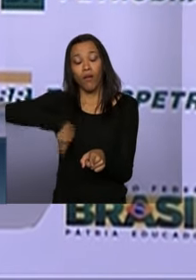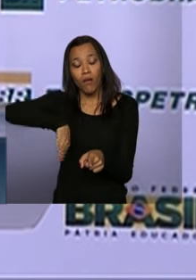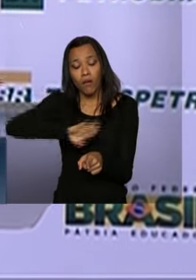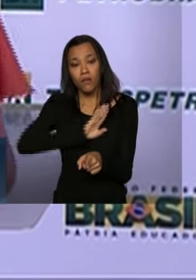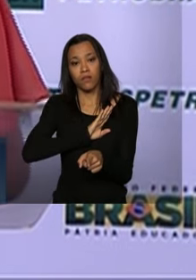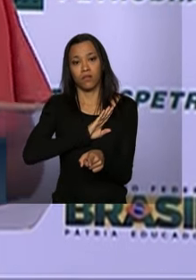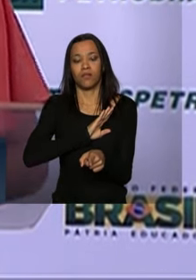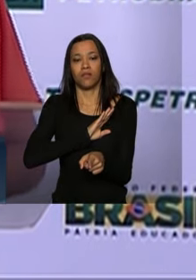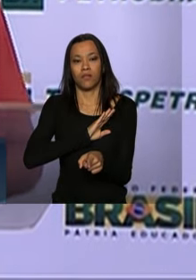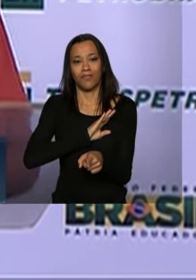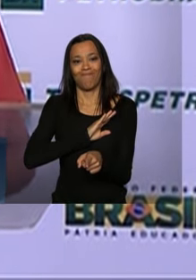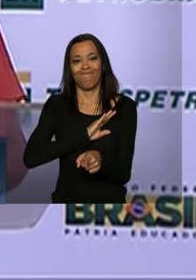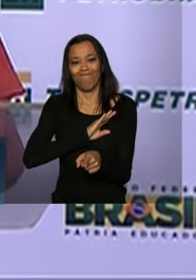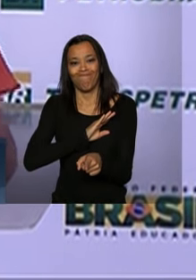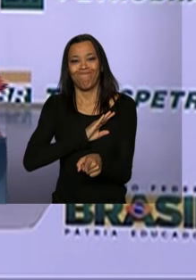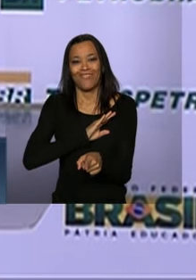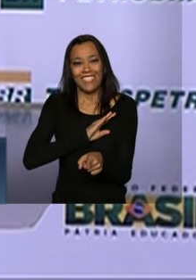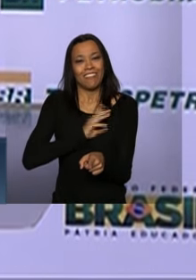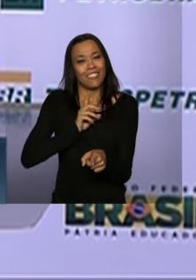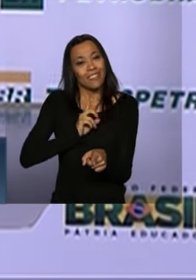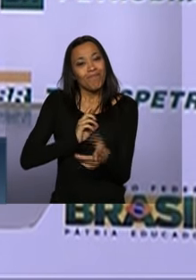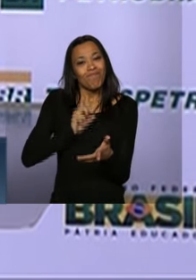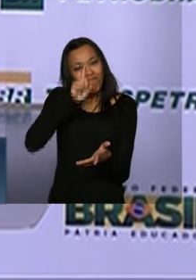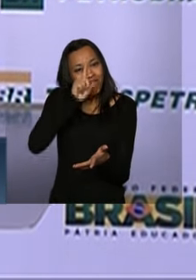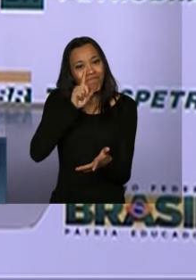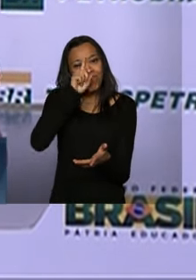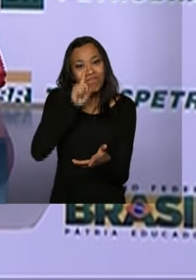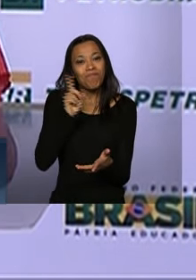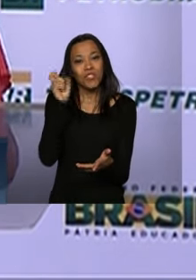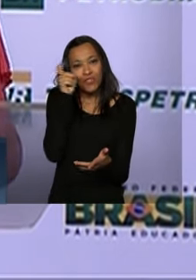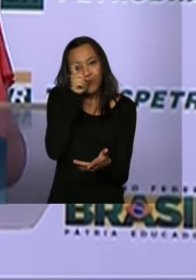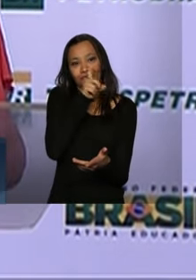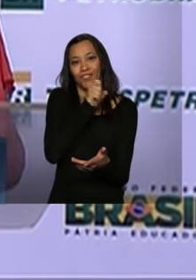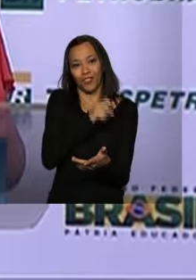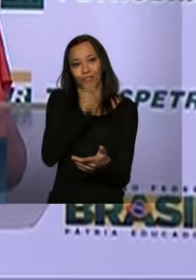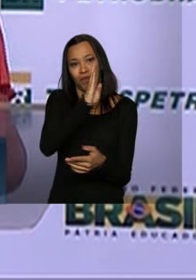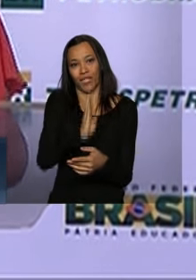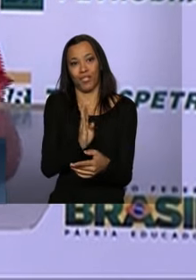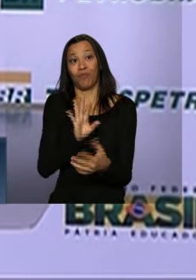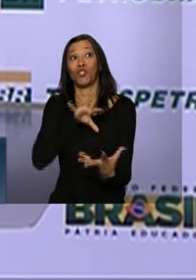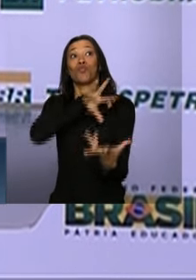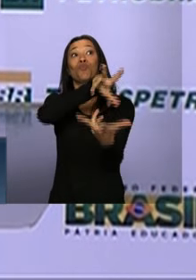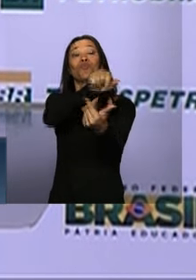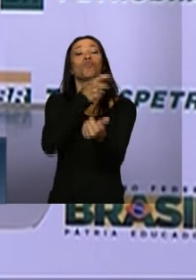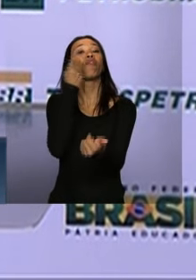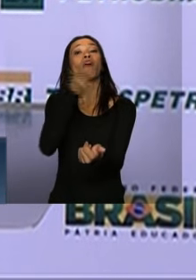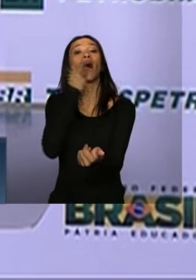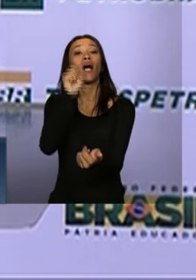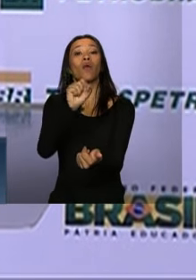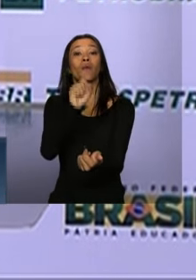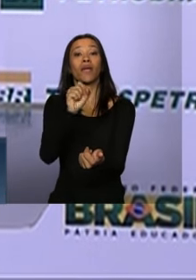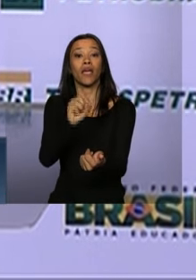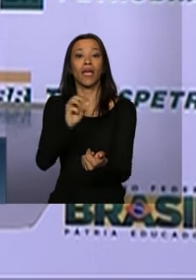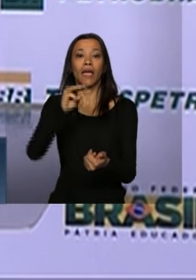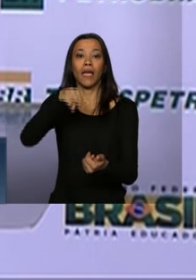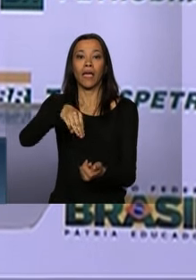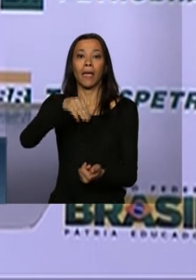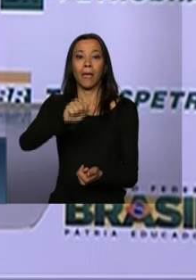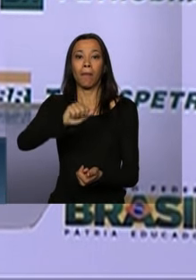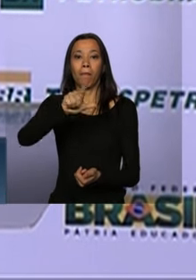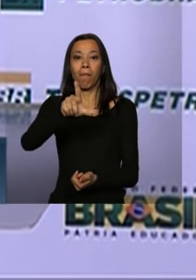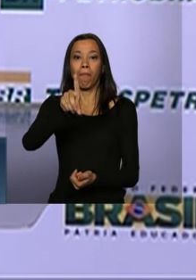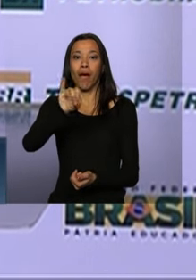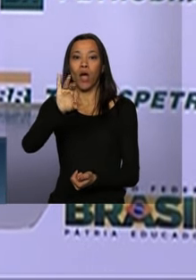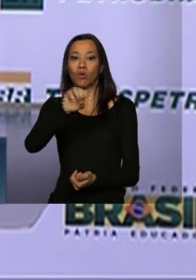estaremos ameaçando o Brasil com uma coisa que no mundo se chamou a maldição do